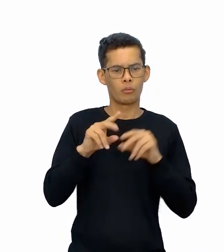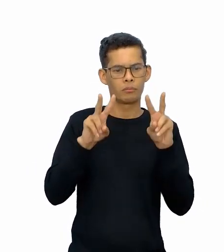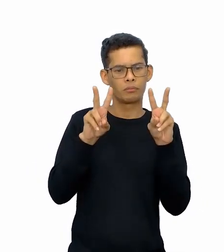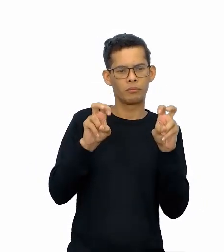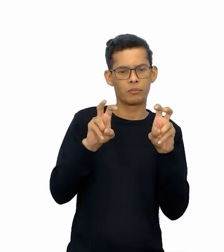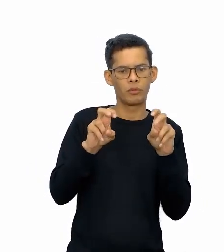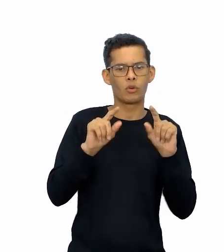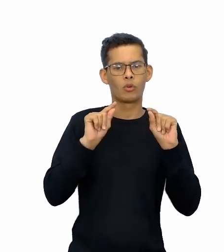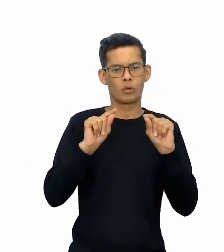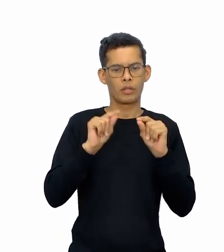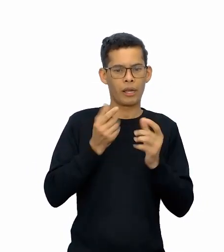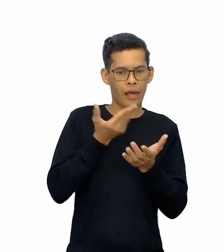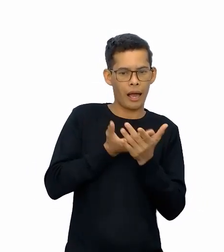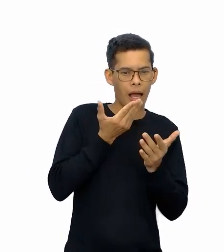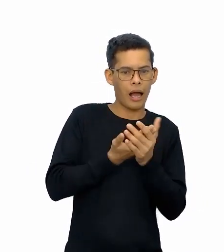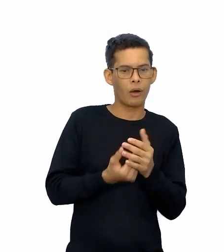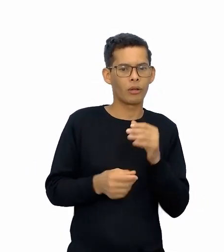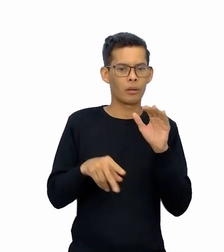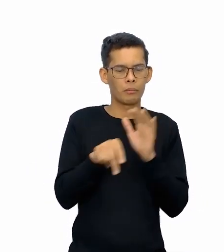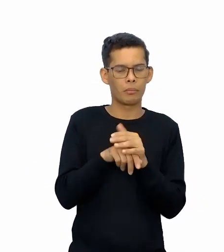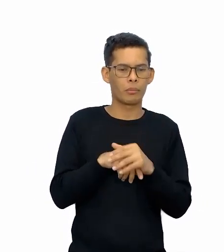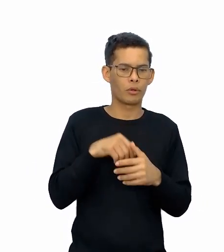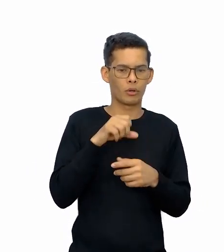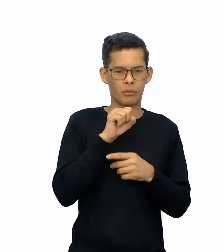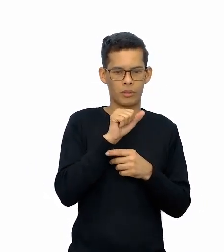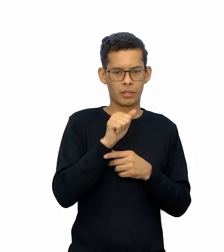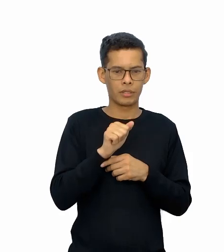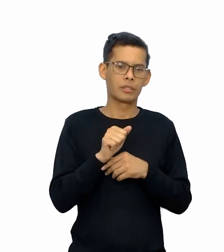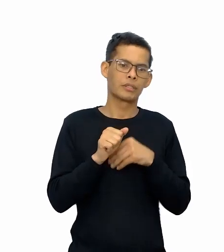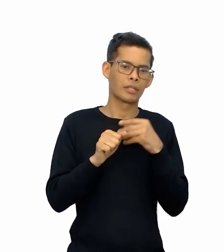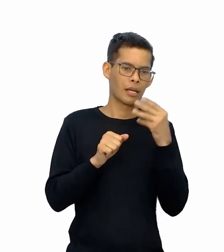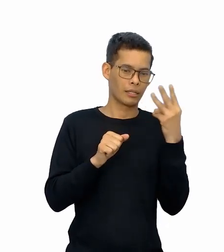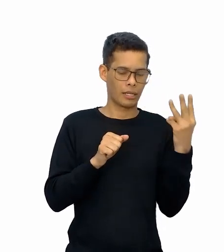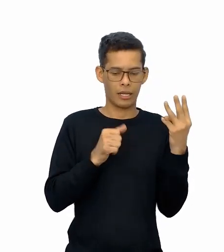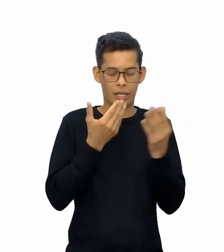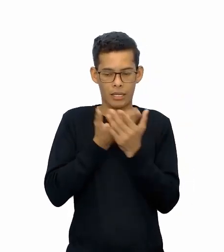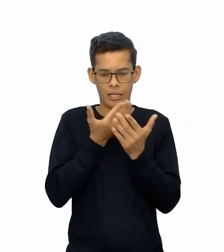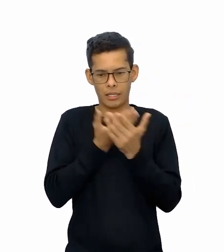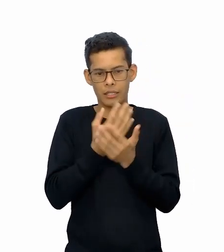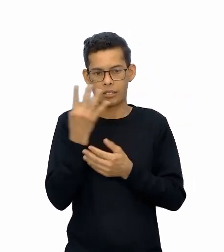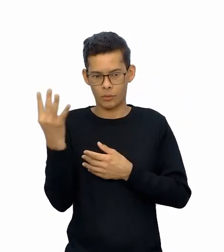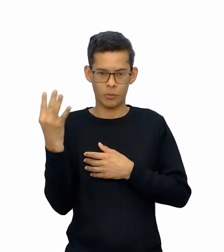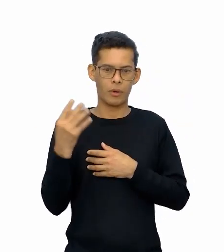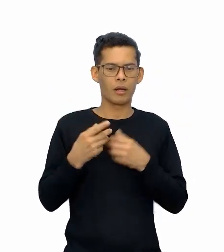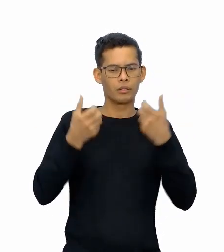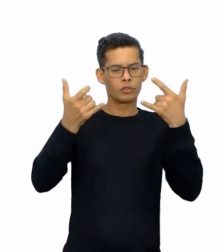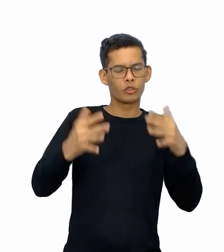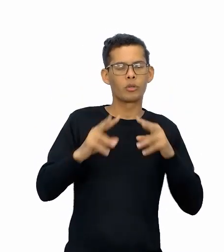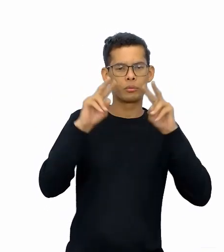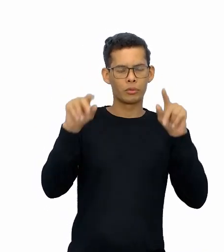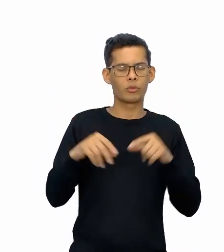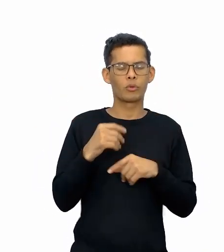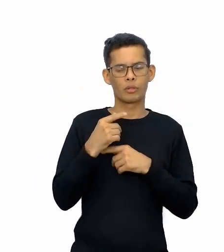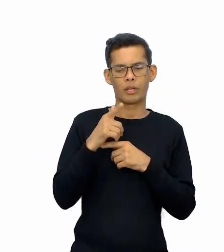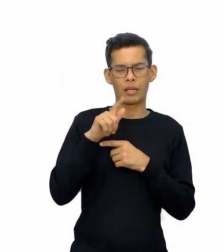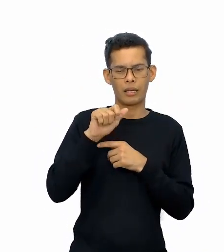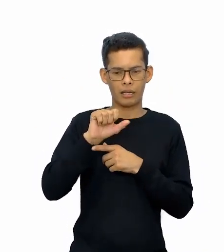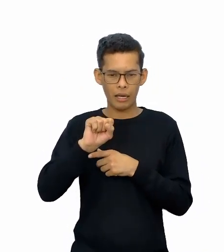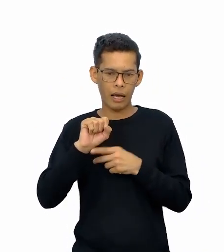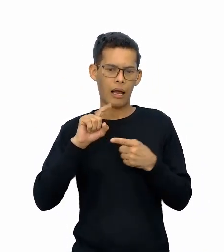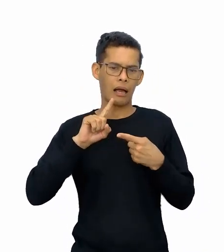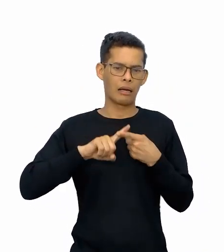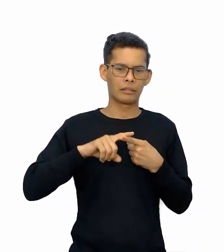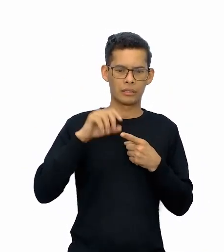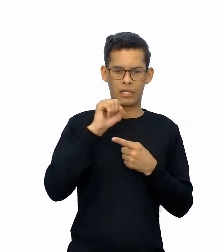falando das aulas 3 e 4, as principais fontes de emissão dos gases, né, diversos gases aí da atmosfera, CO2, NO2